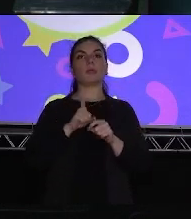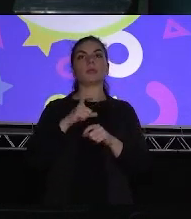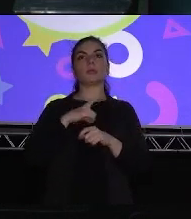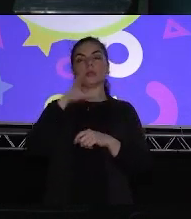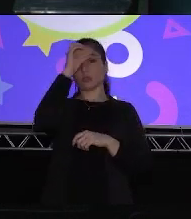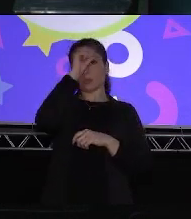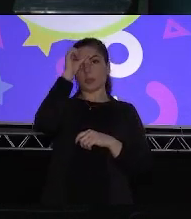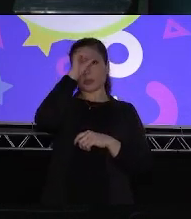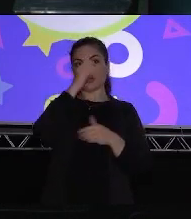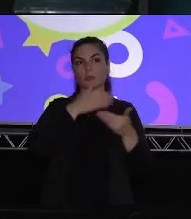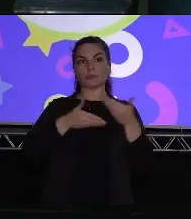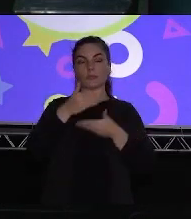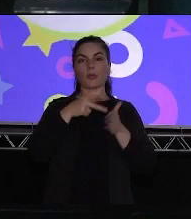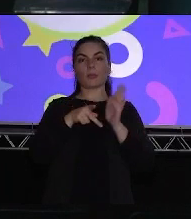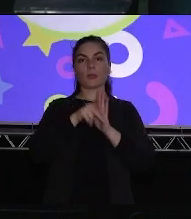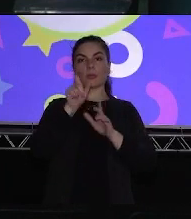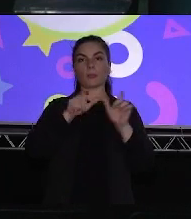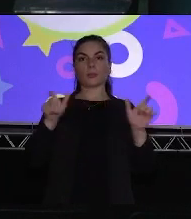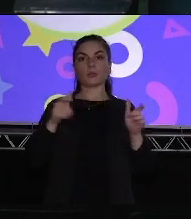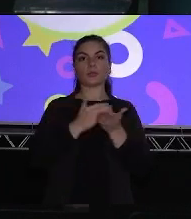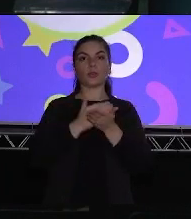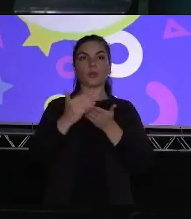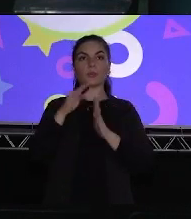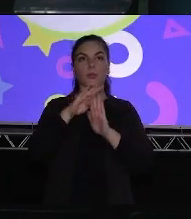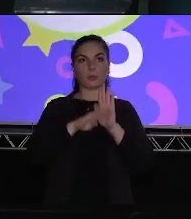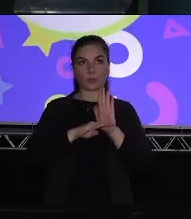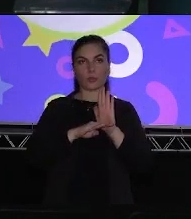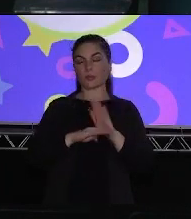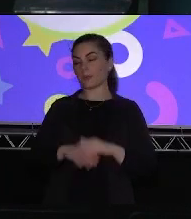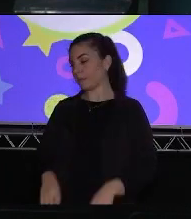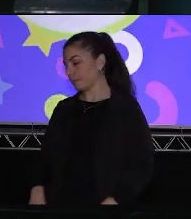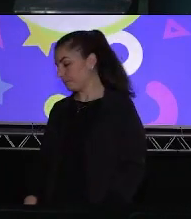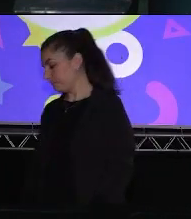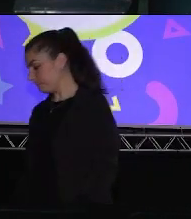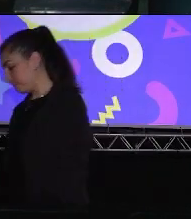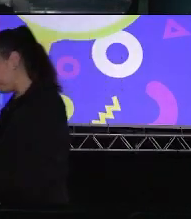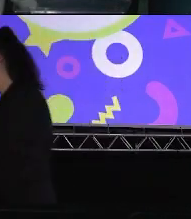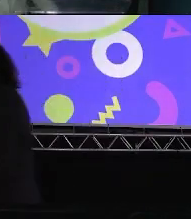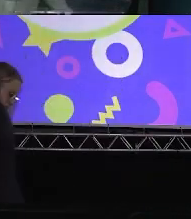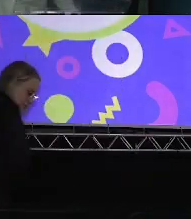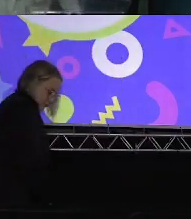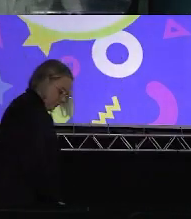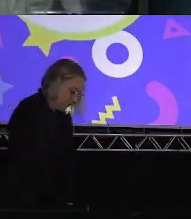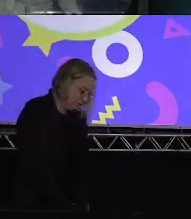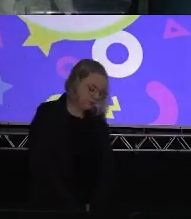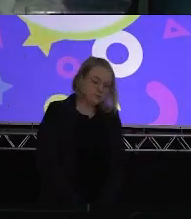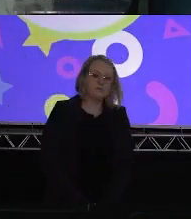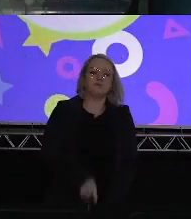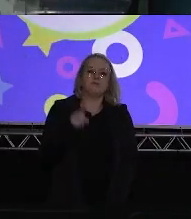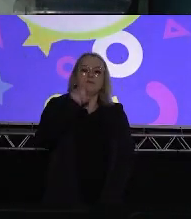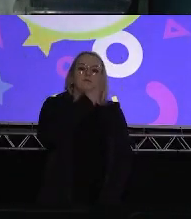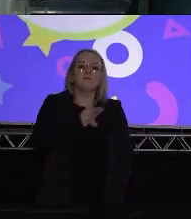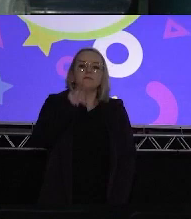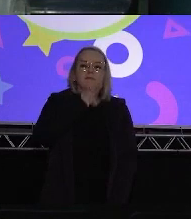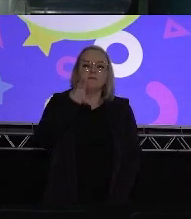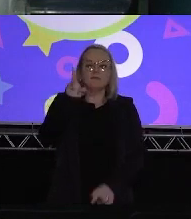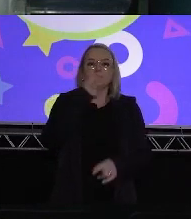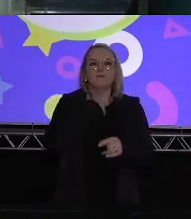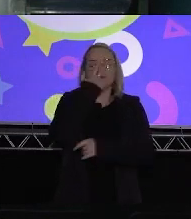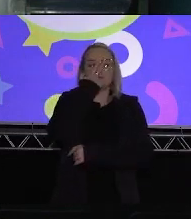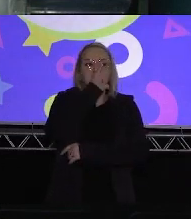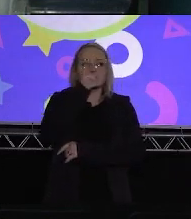para as próprias pessoas que começaram no programa, né? A gente usa ali aqueles pontos, né, de 4, se a pessoa pode